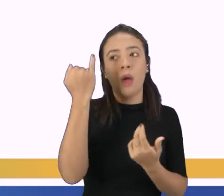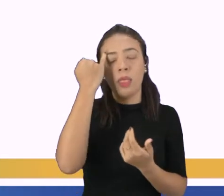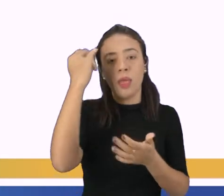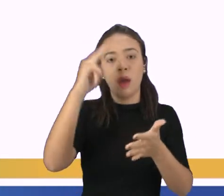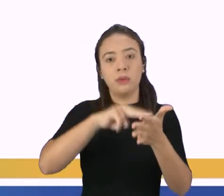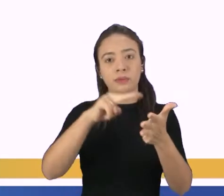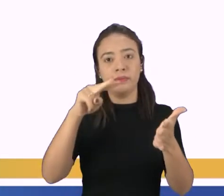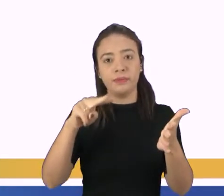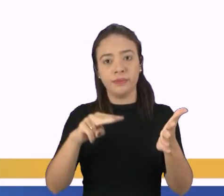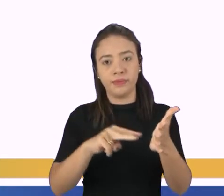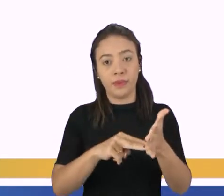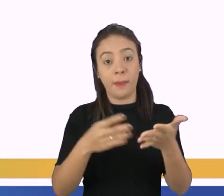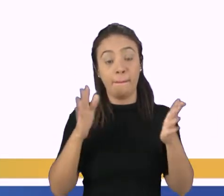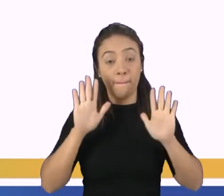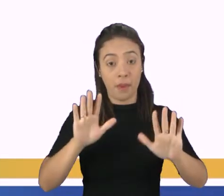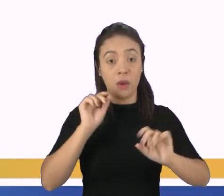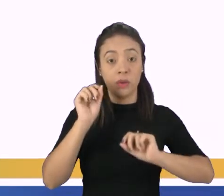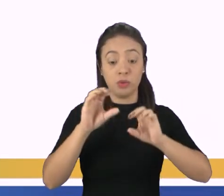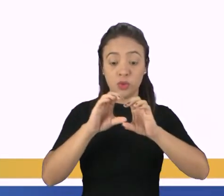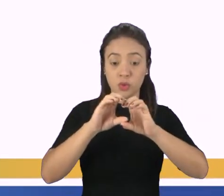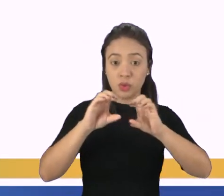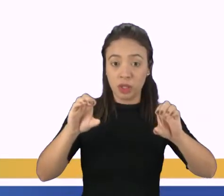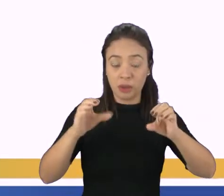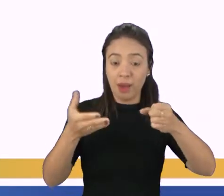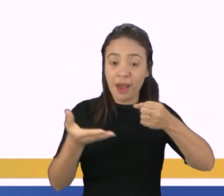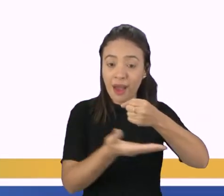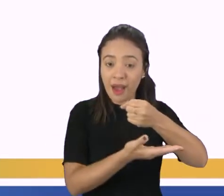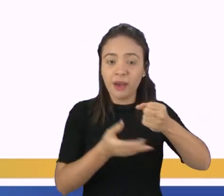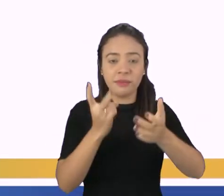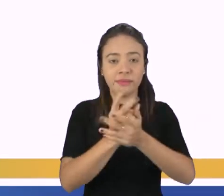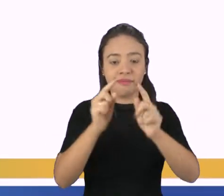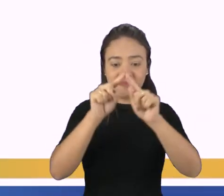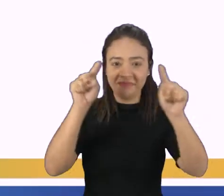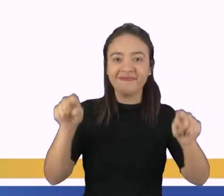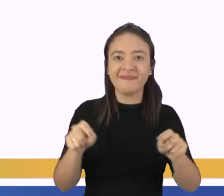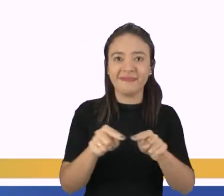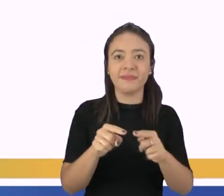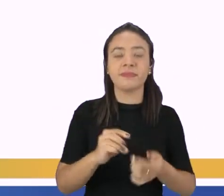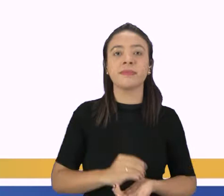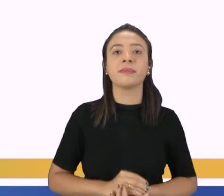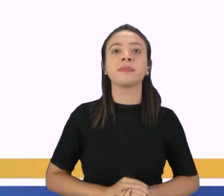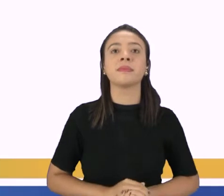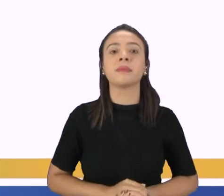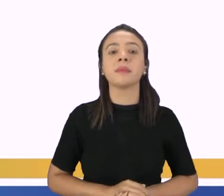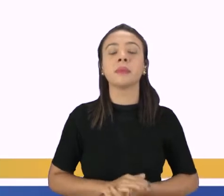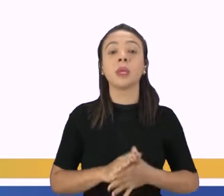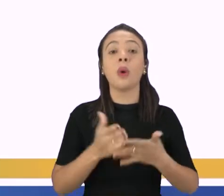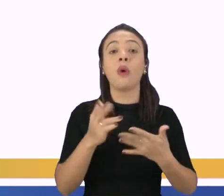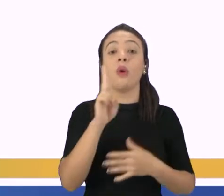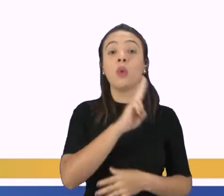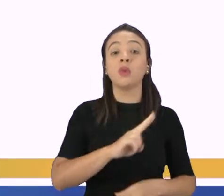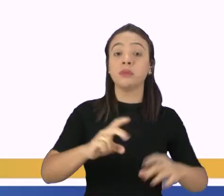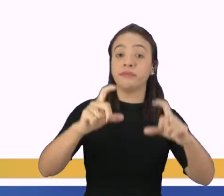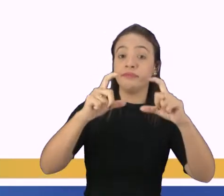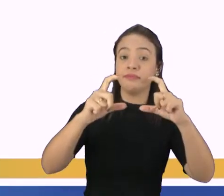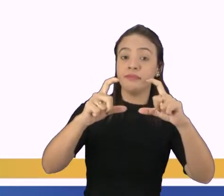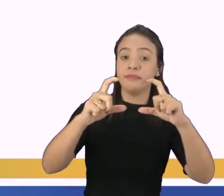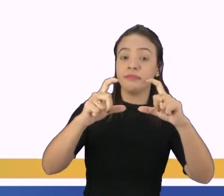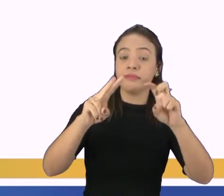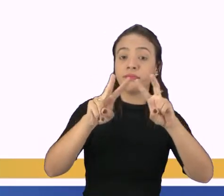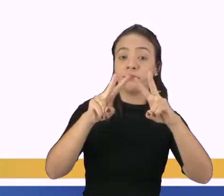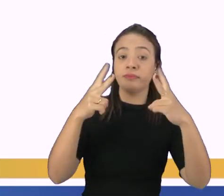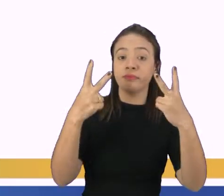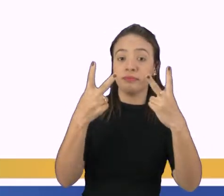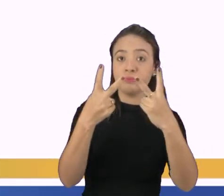que no caso, não se esqueça que no cilindro a base é um círculo. Então a fórmula que nos permite calcular o volume